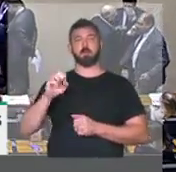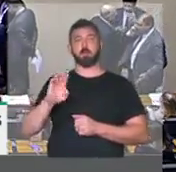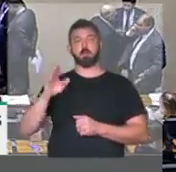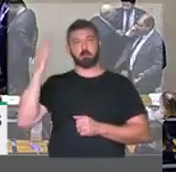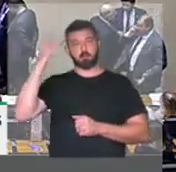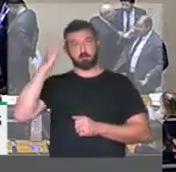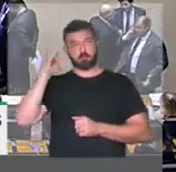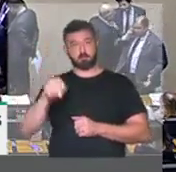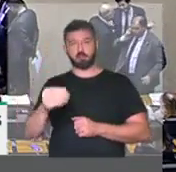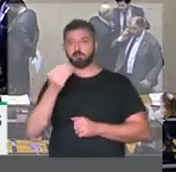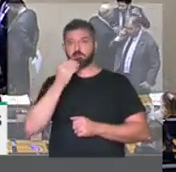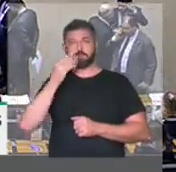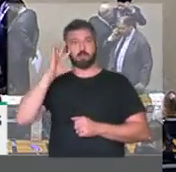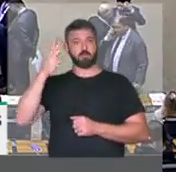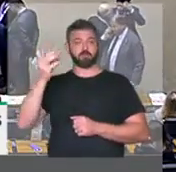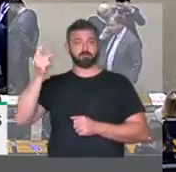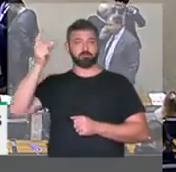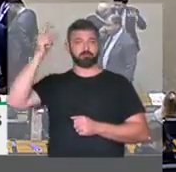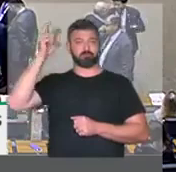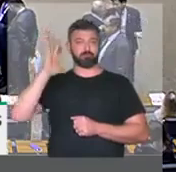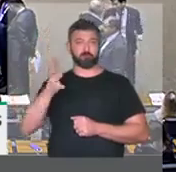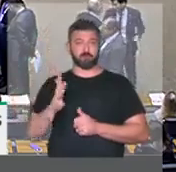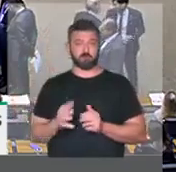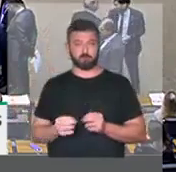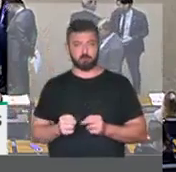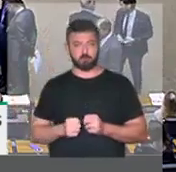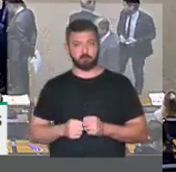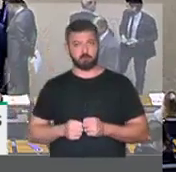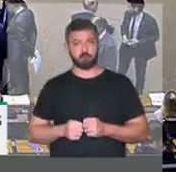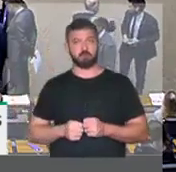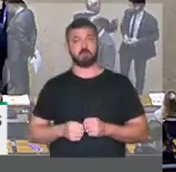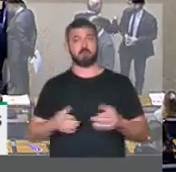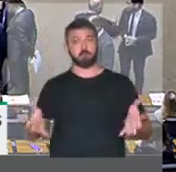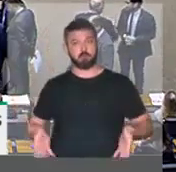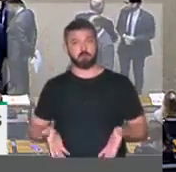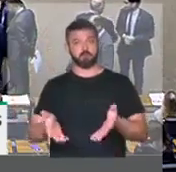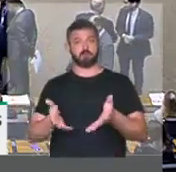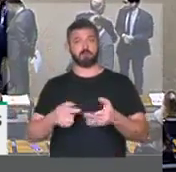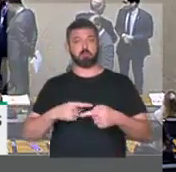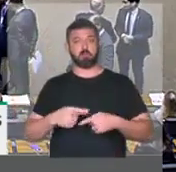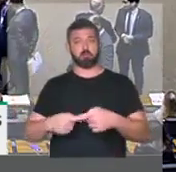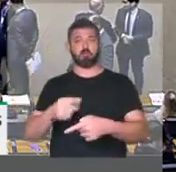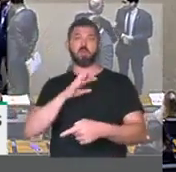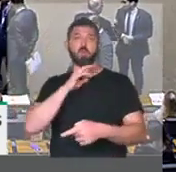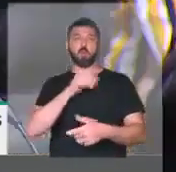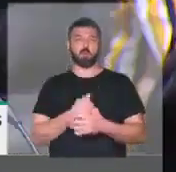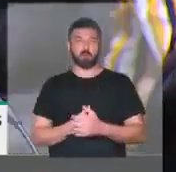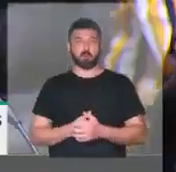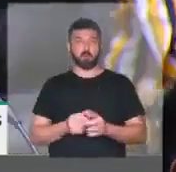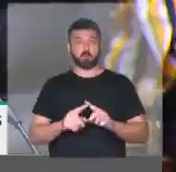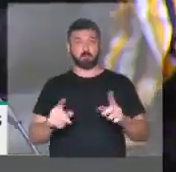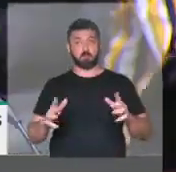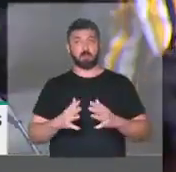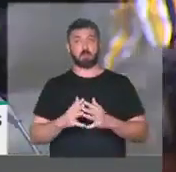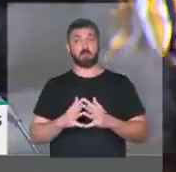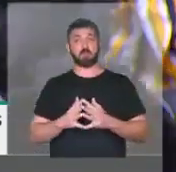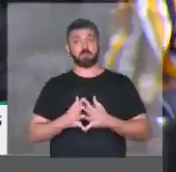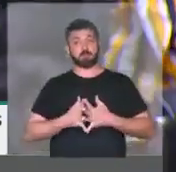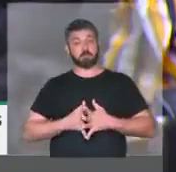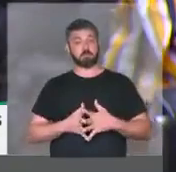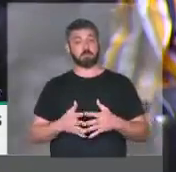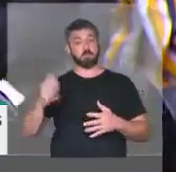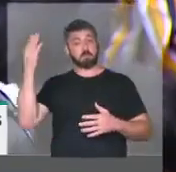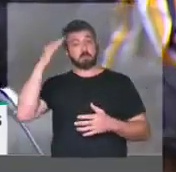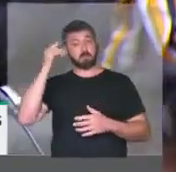esse problema já deveria ter sido resolvido, né? Então esse sentido protelatório é ruim. Mas nós também entendemos